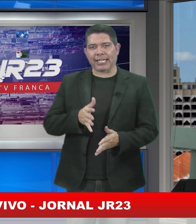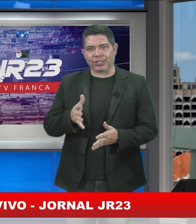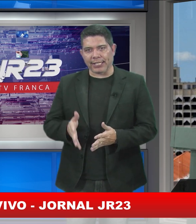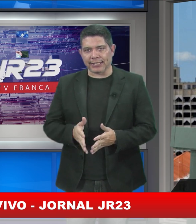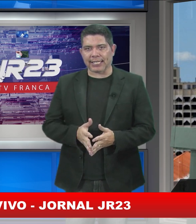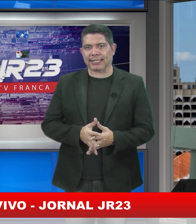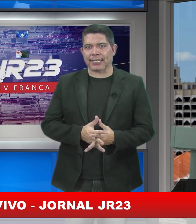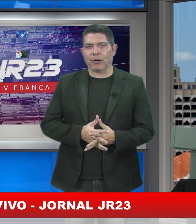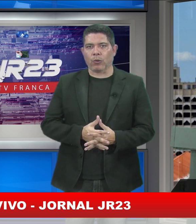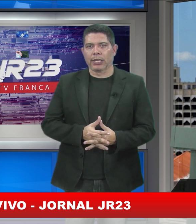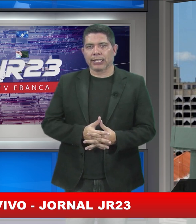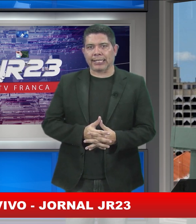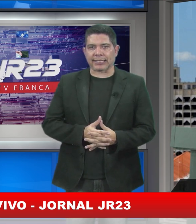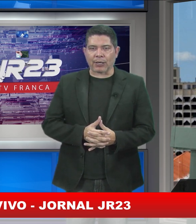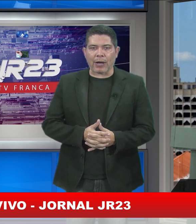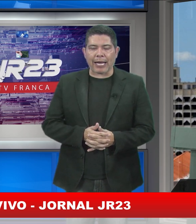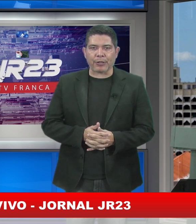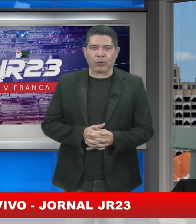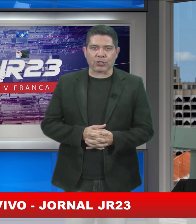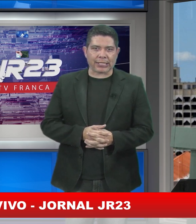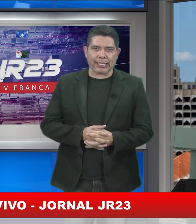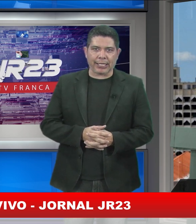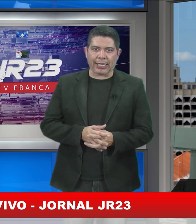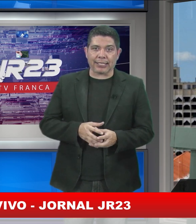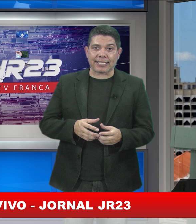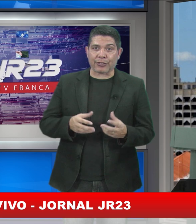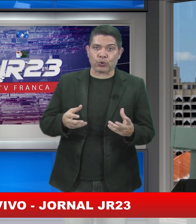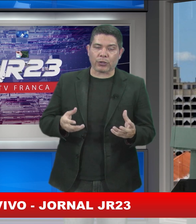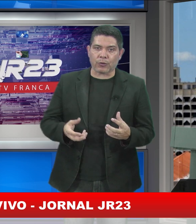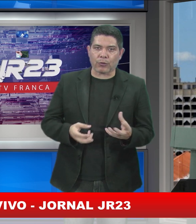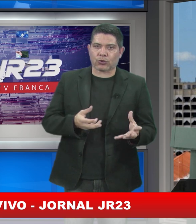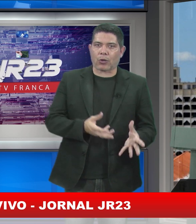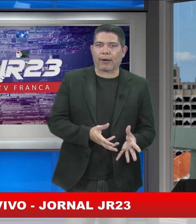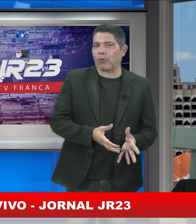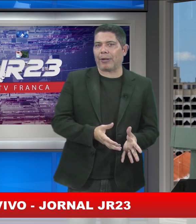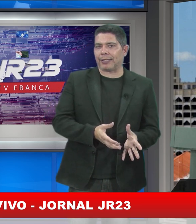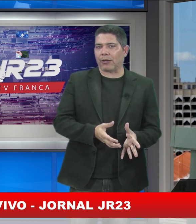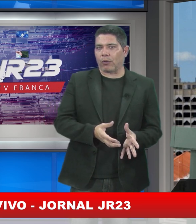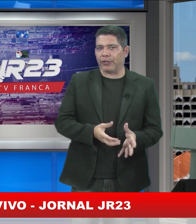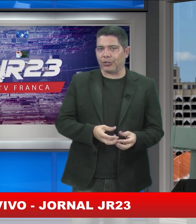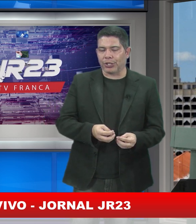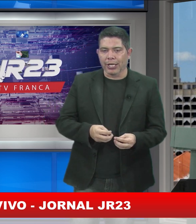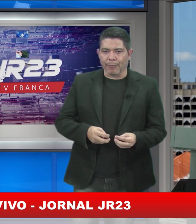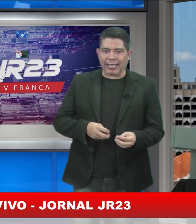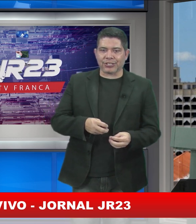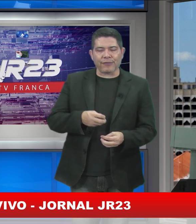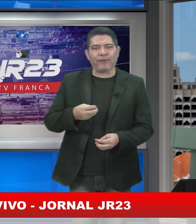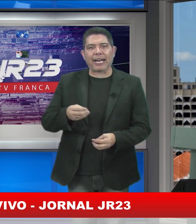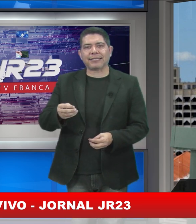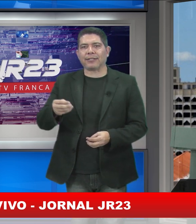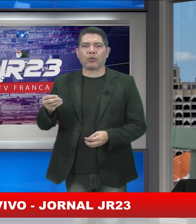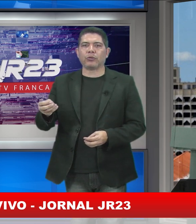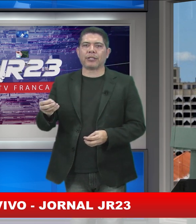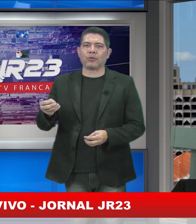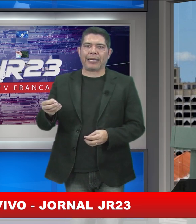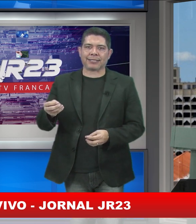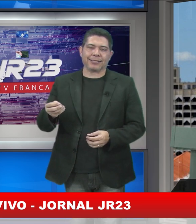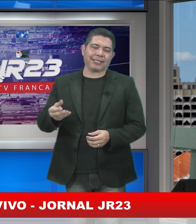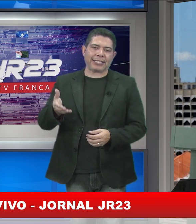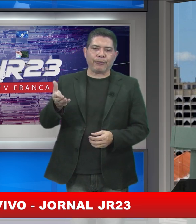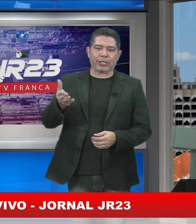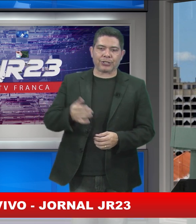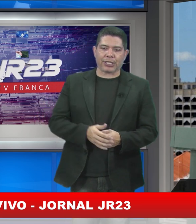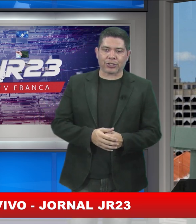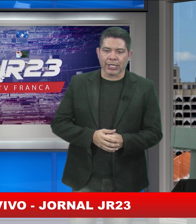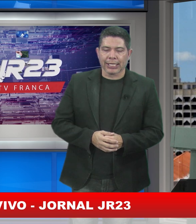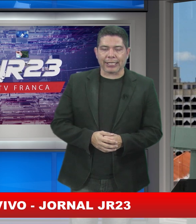fazer higienização que são hábitos que eles ajudam não só a combater a convite mas diversas outras doenças